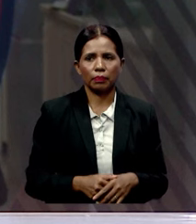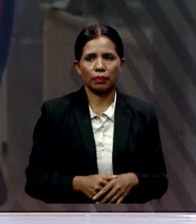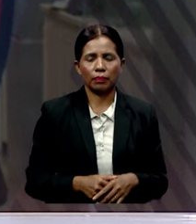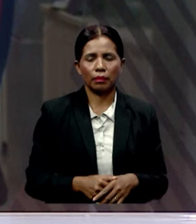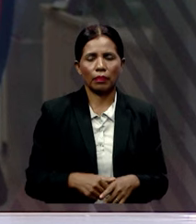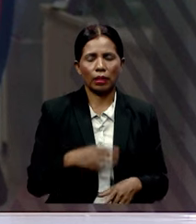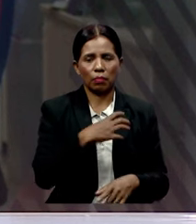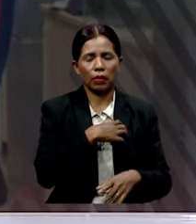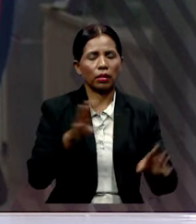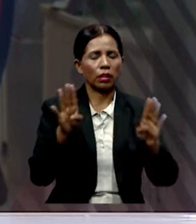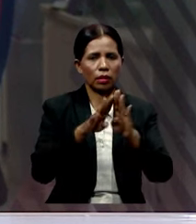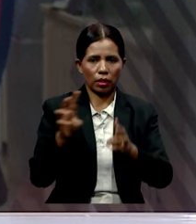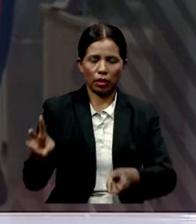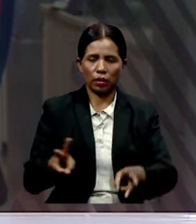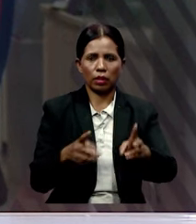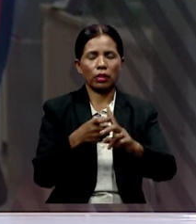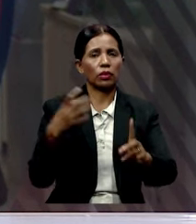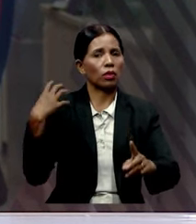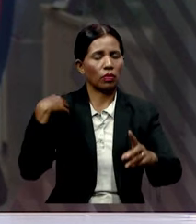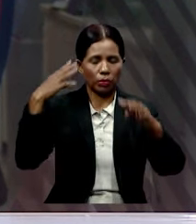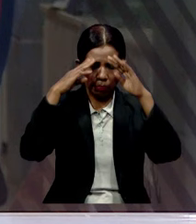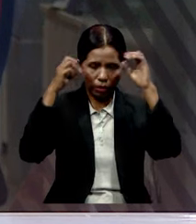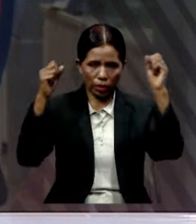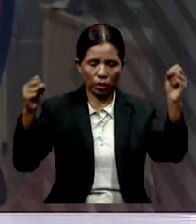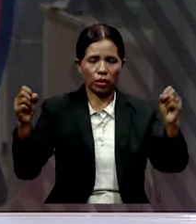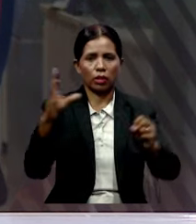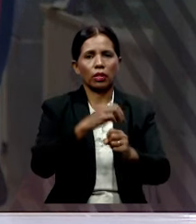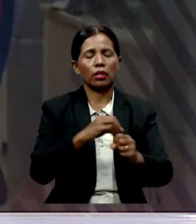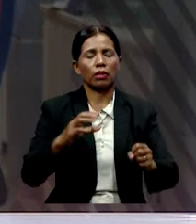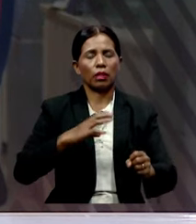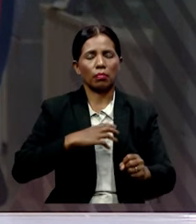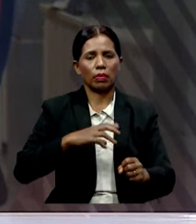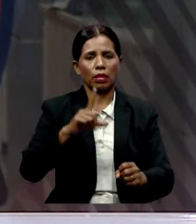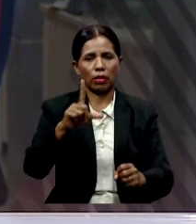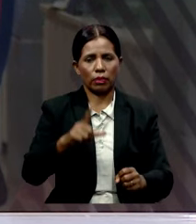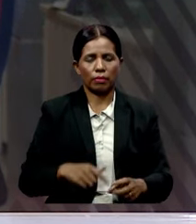Penetele se bloqueia a estrada Rússia Palácio Presidente do Campo Alor.